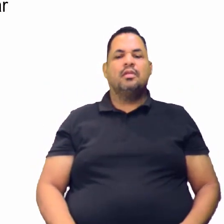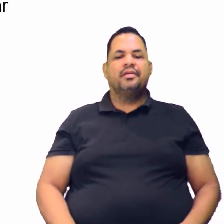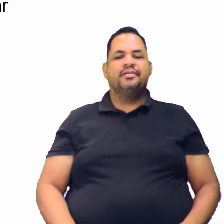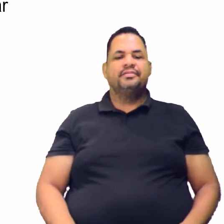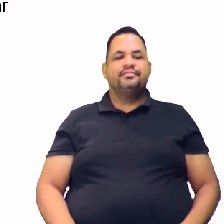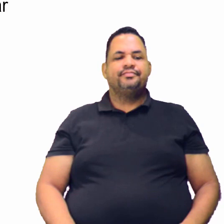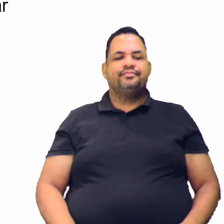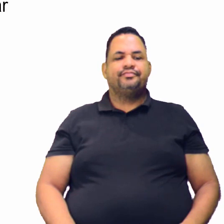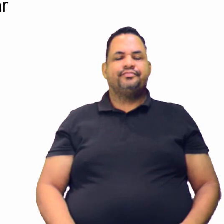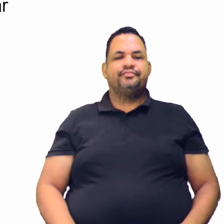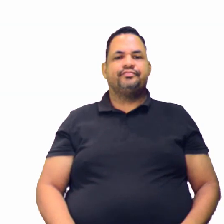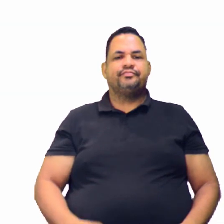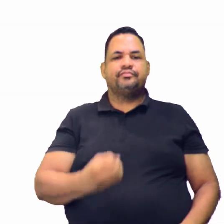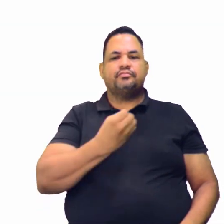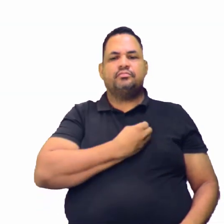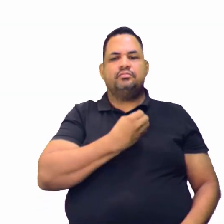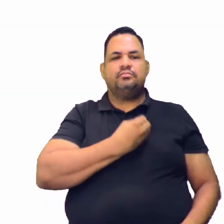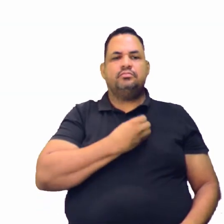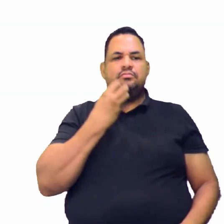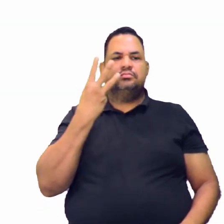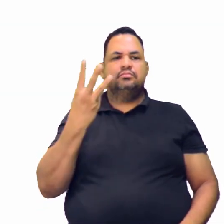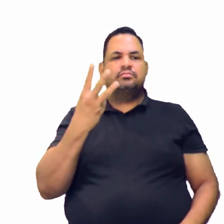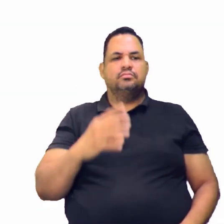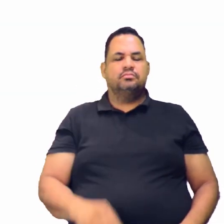política. Questão 3.